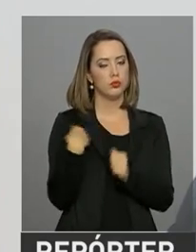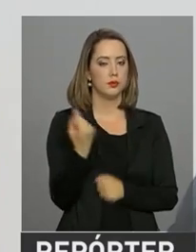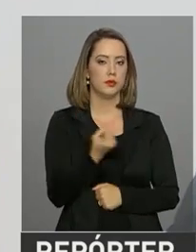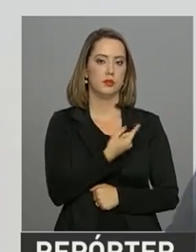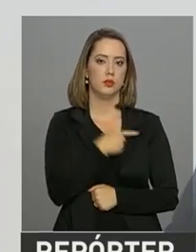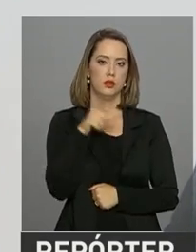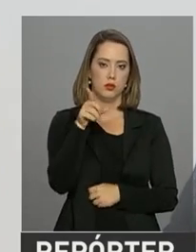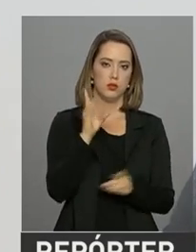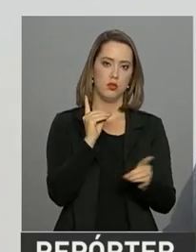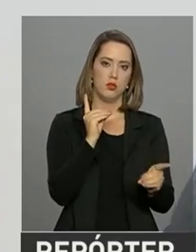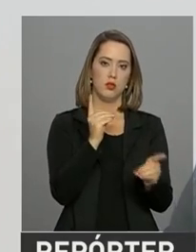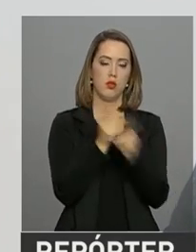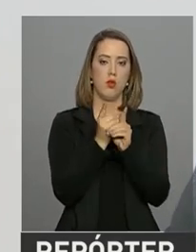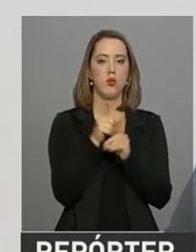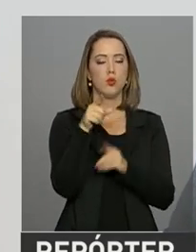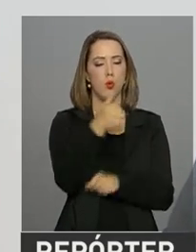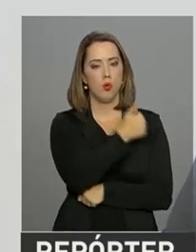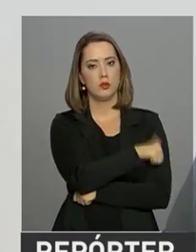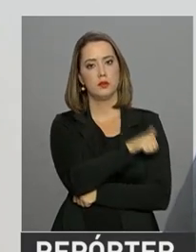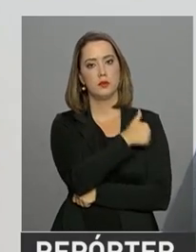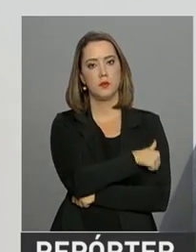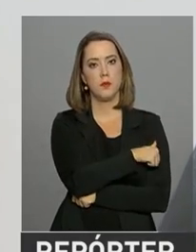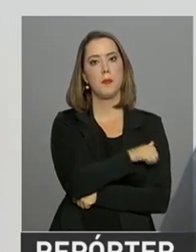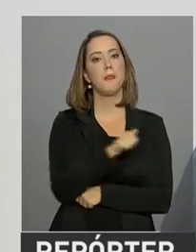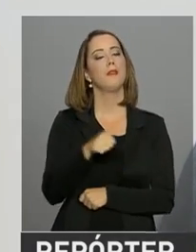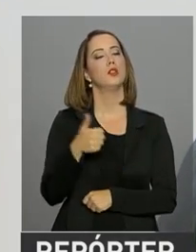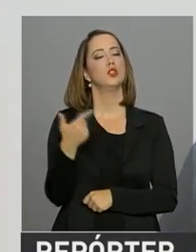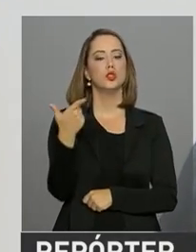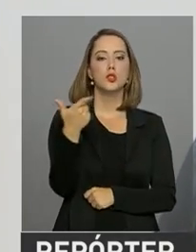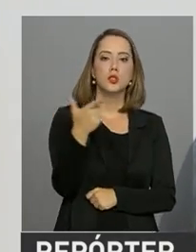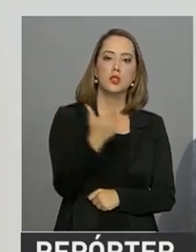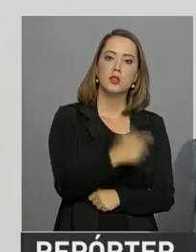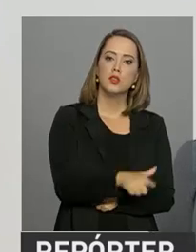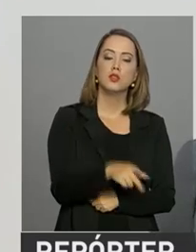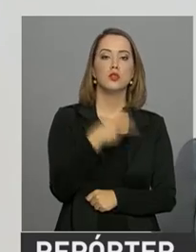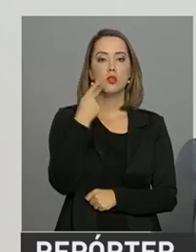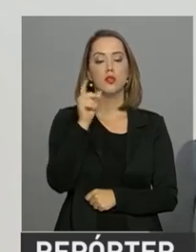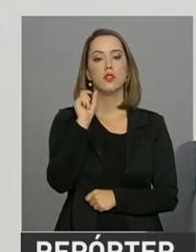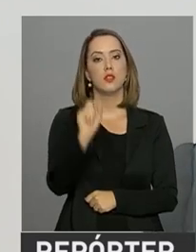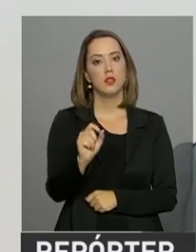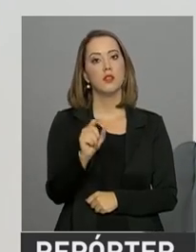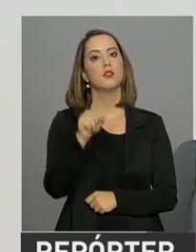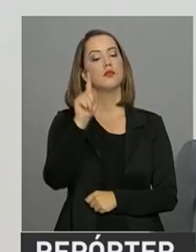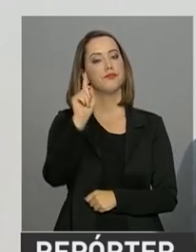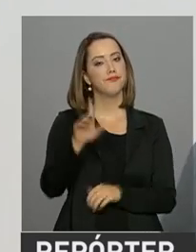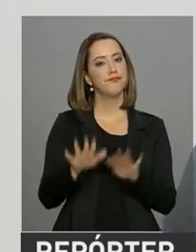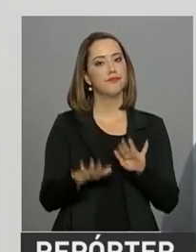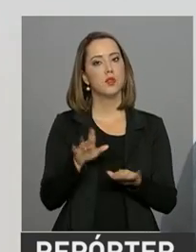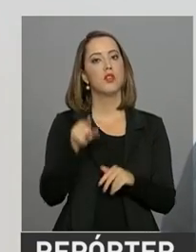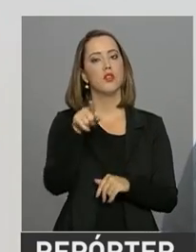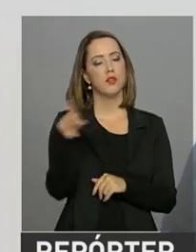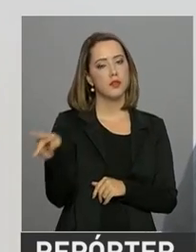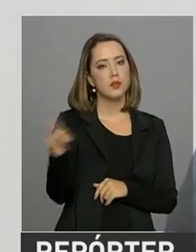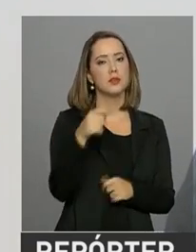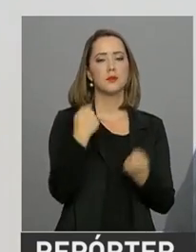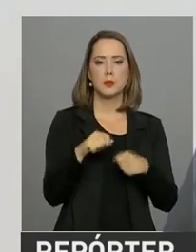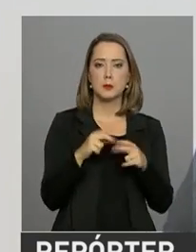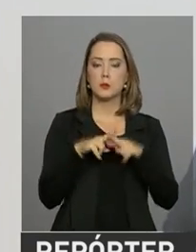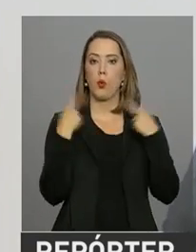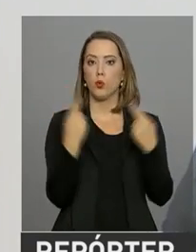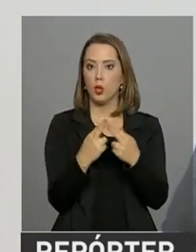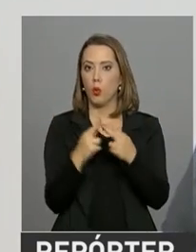encontro lá eh no Rio de Janeiro e mais uma vez eh reiterar que talvez os senhores tenham que fazer muitas outras